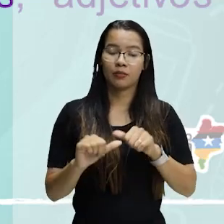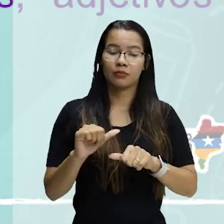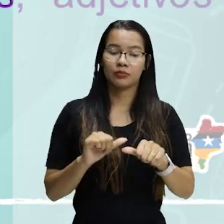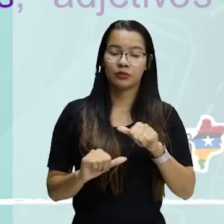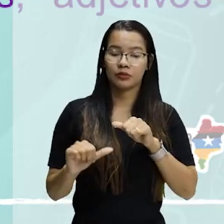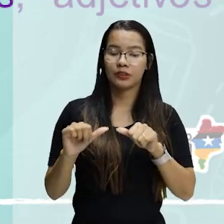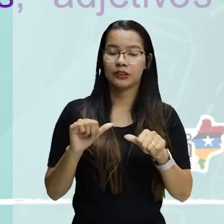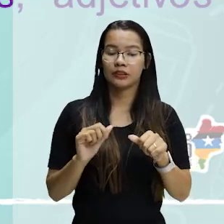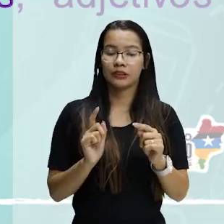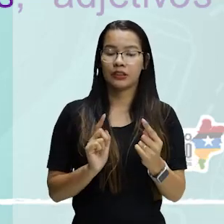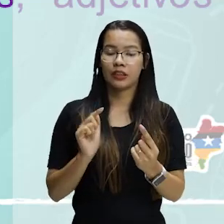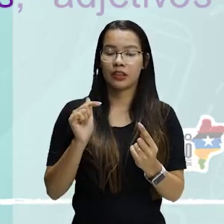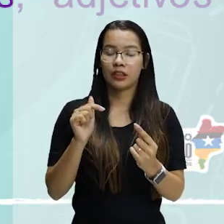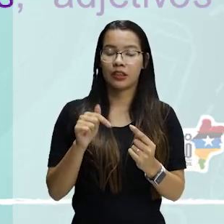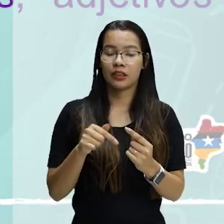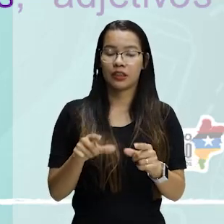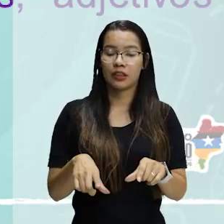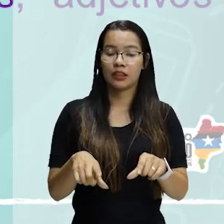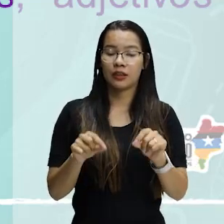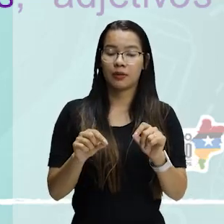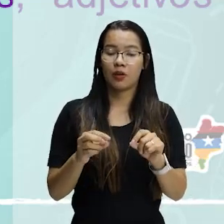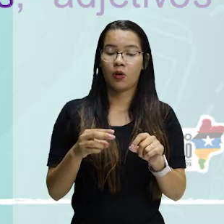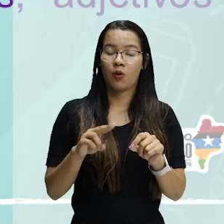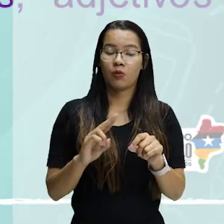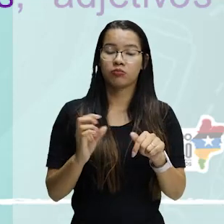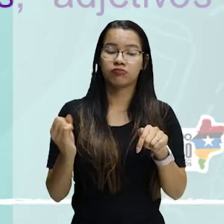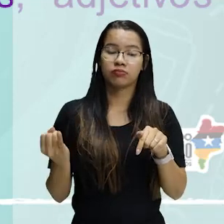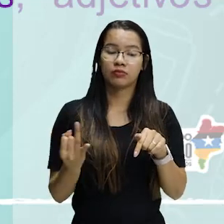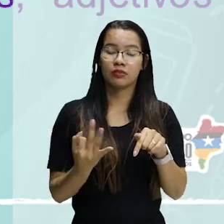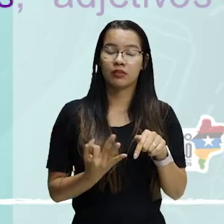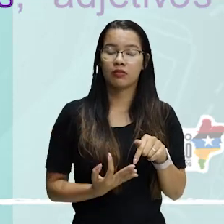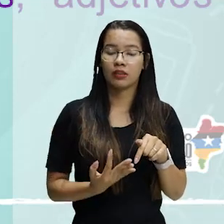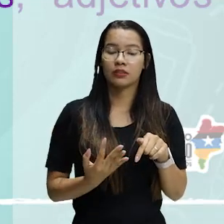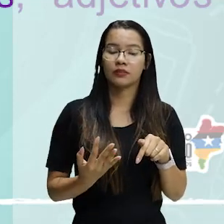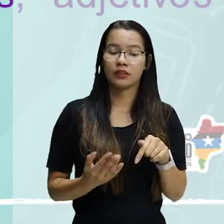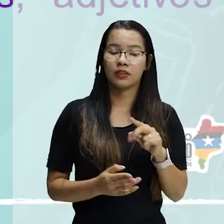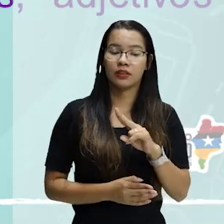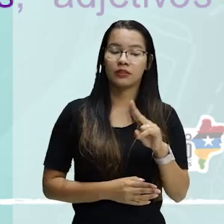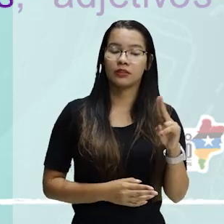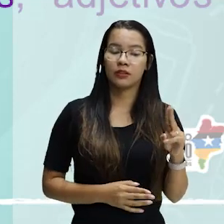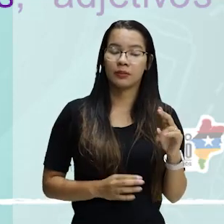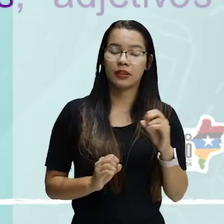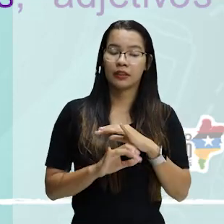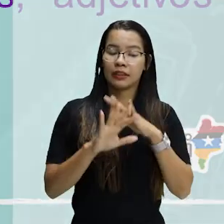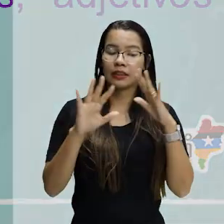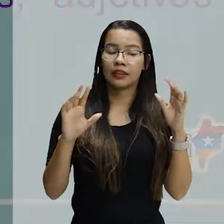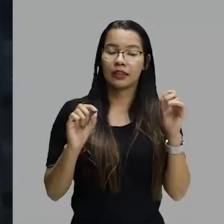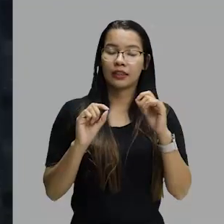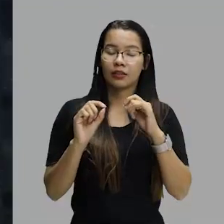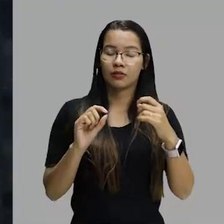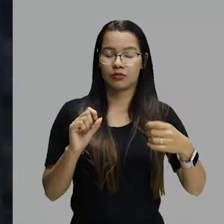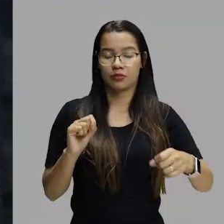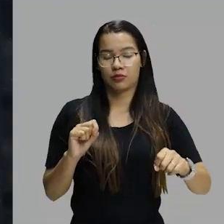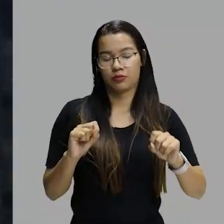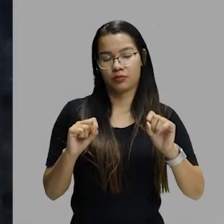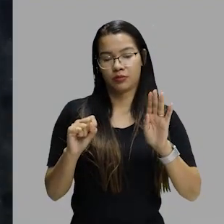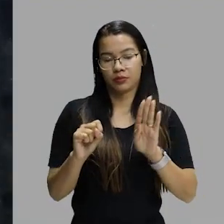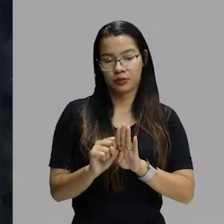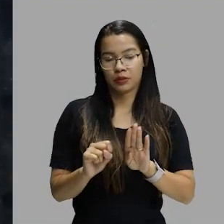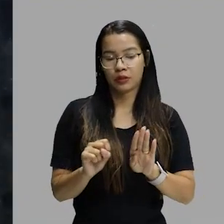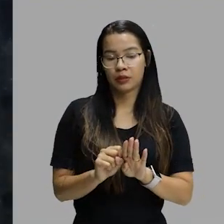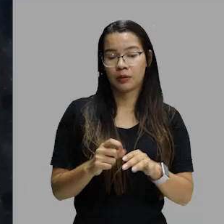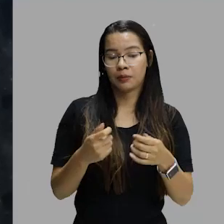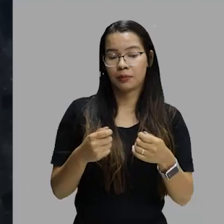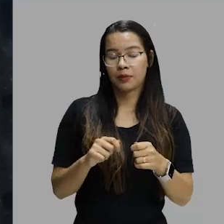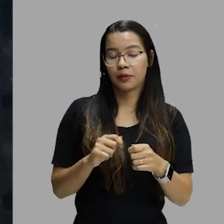modificar, determinar ou qualificar o nome. Claro que é o substantivo, né, gente? Eles